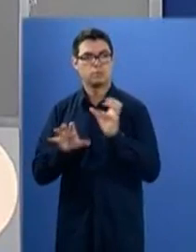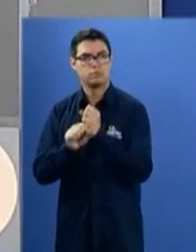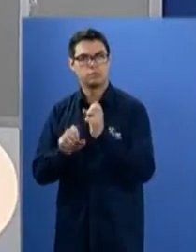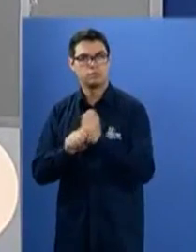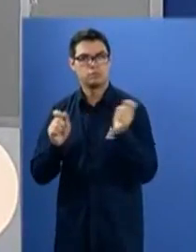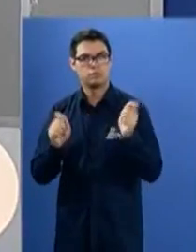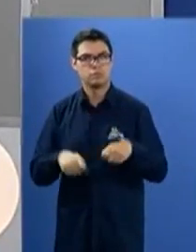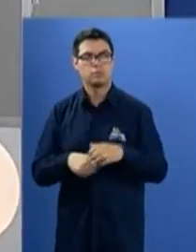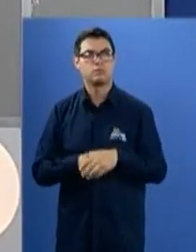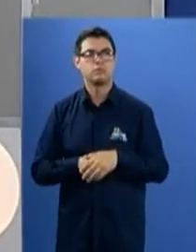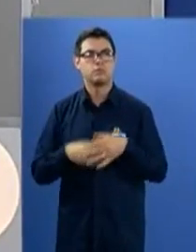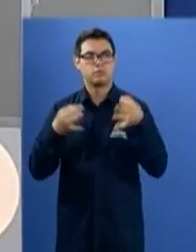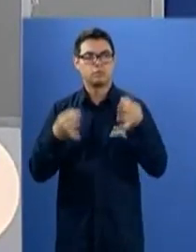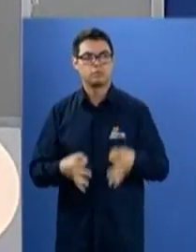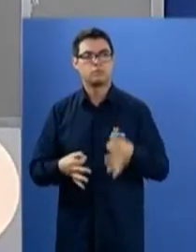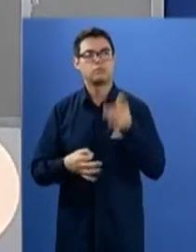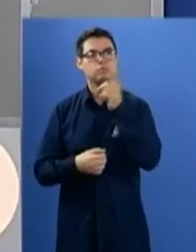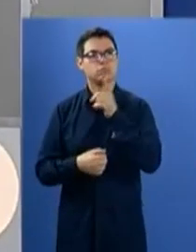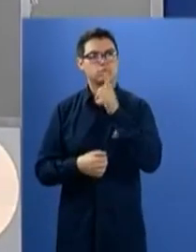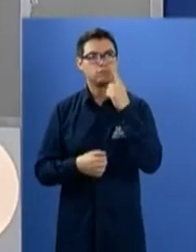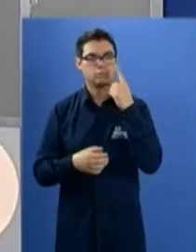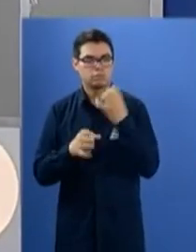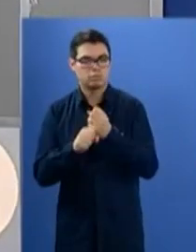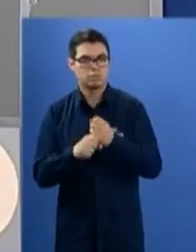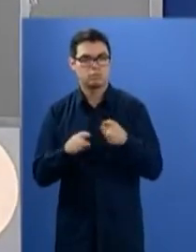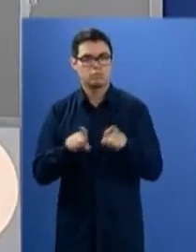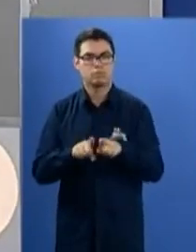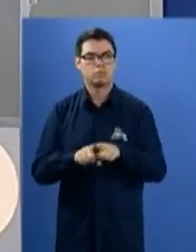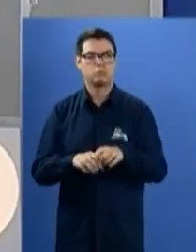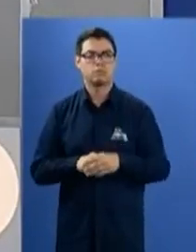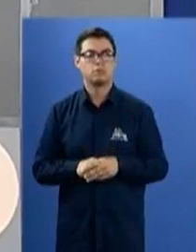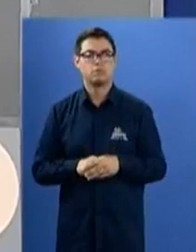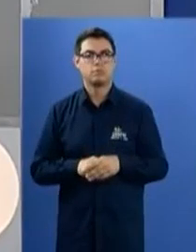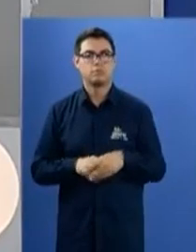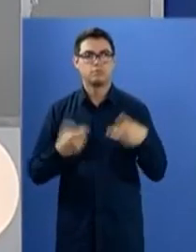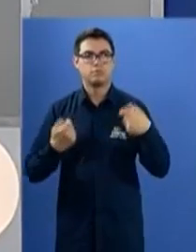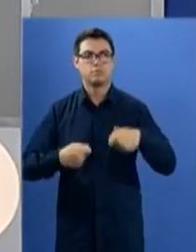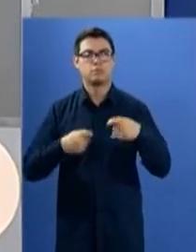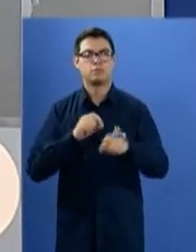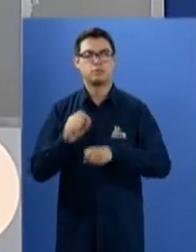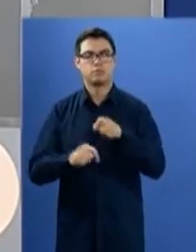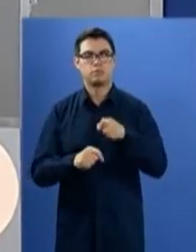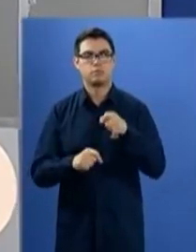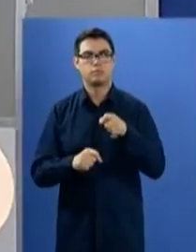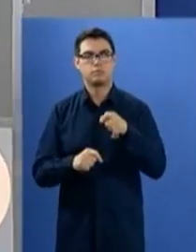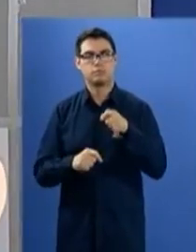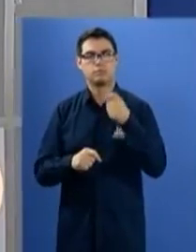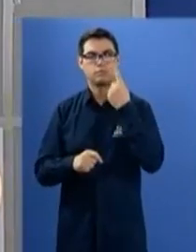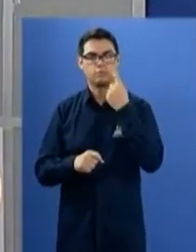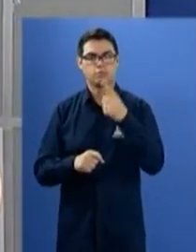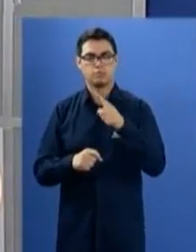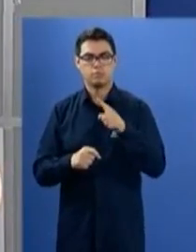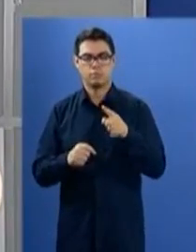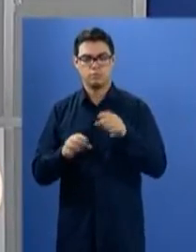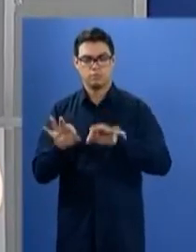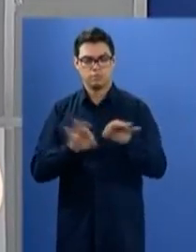medida correta desse padrão. É necessário determinar o número de ciclos